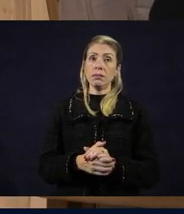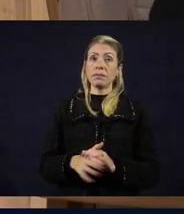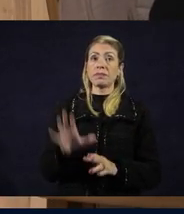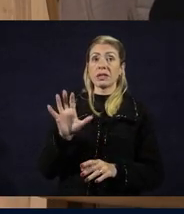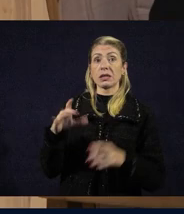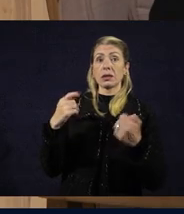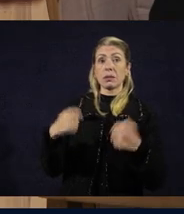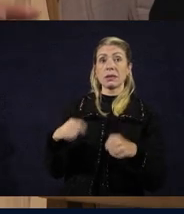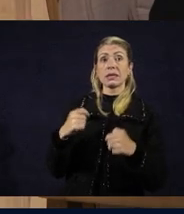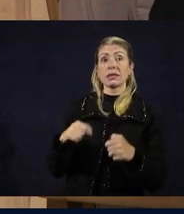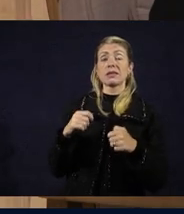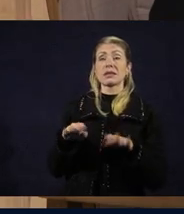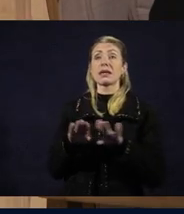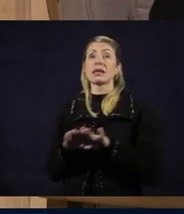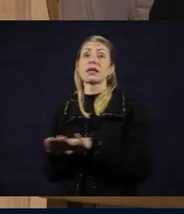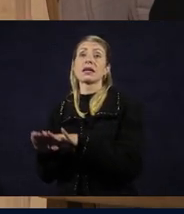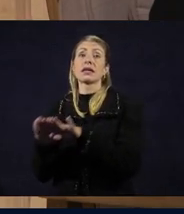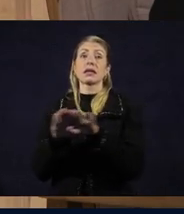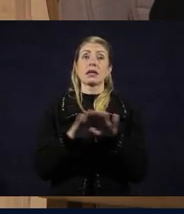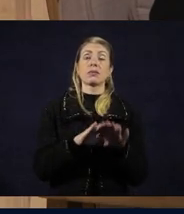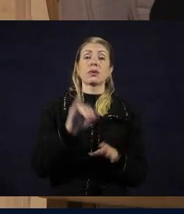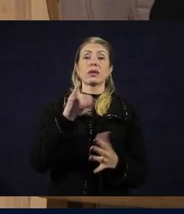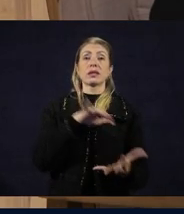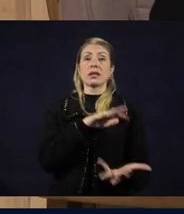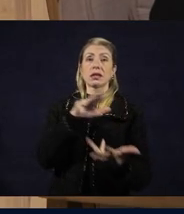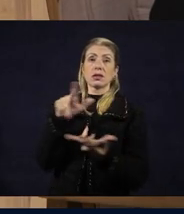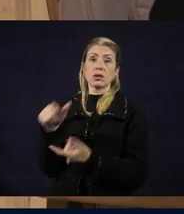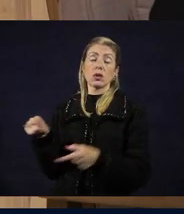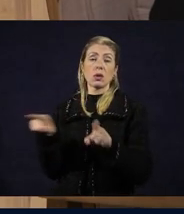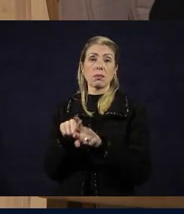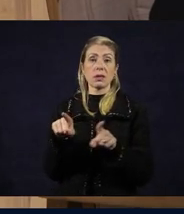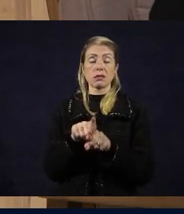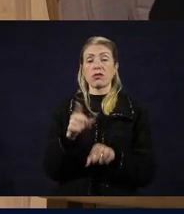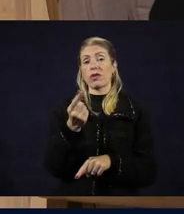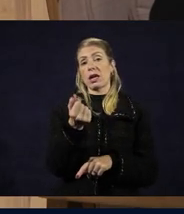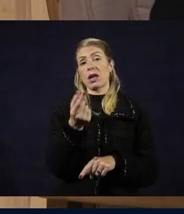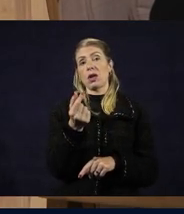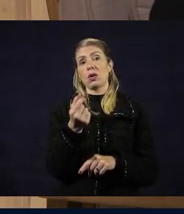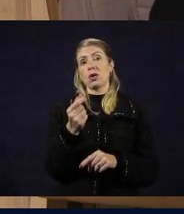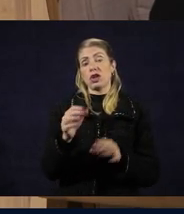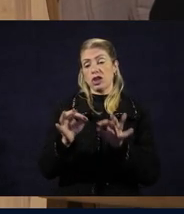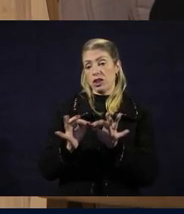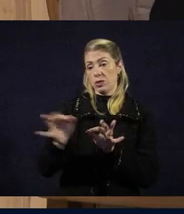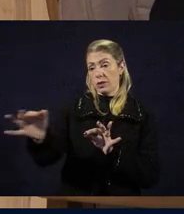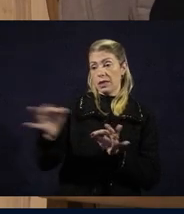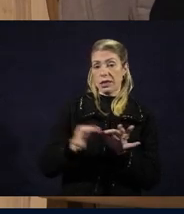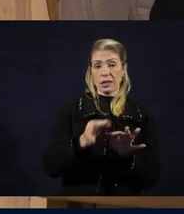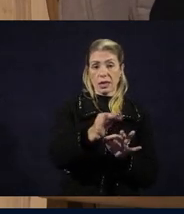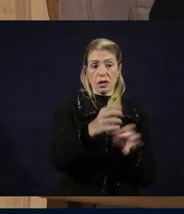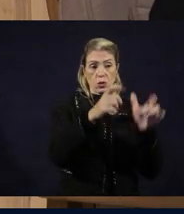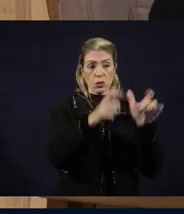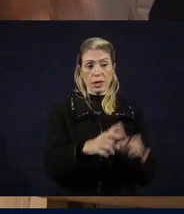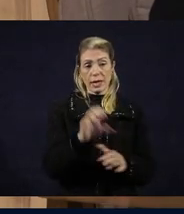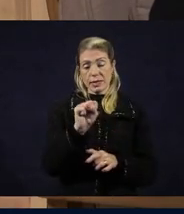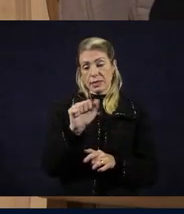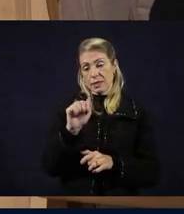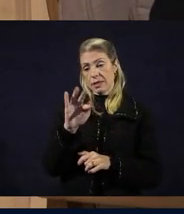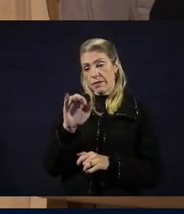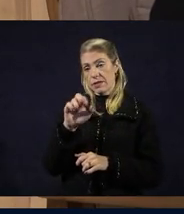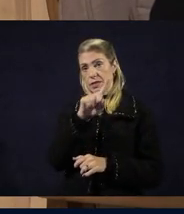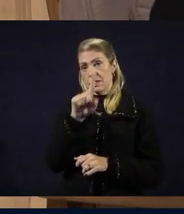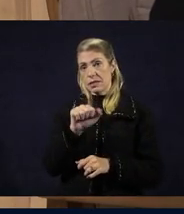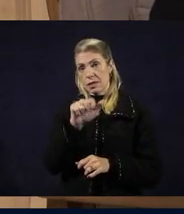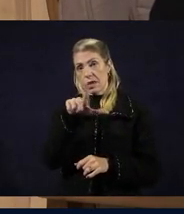a equilíbrio internacional ou seja o mesmo valor de um hectare em Sapezal tem que ser